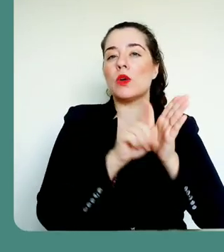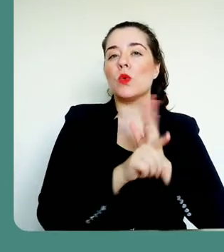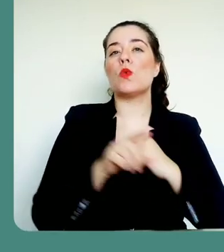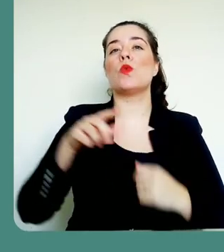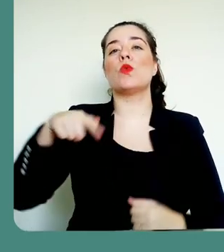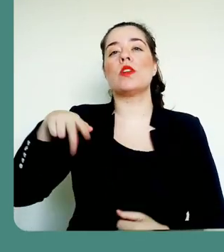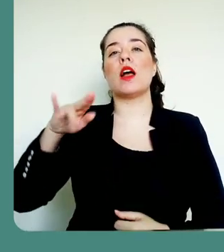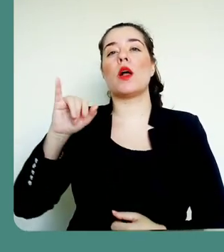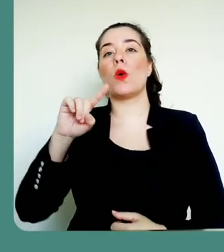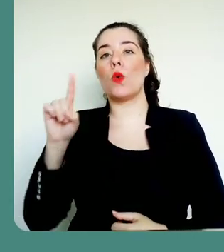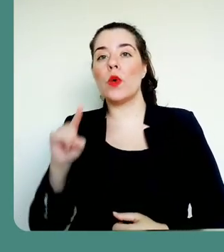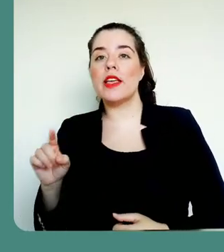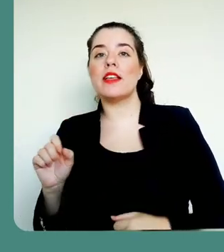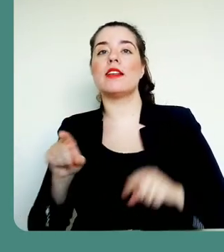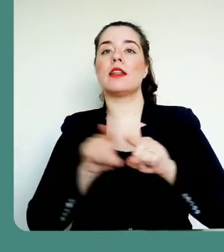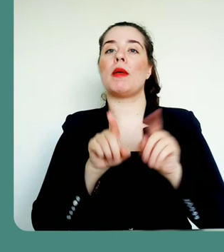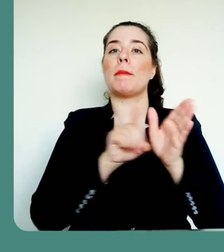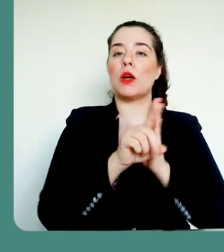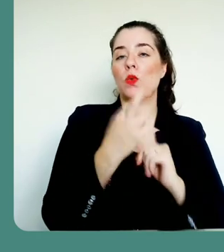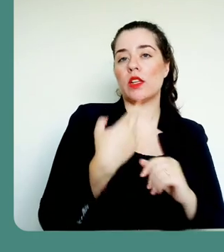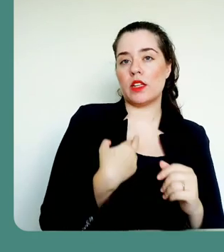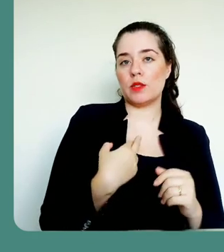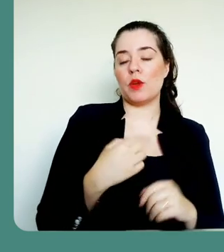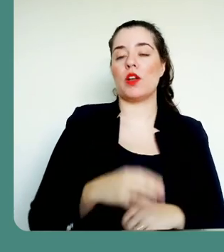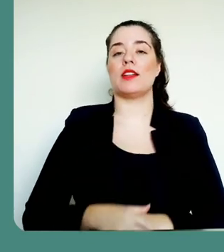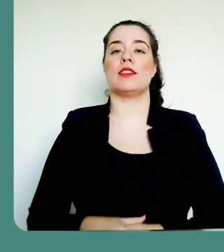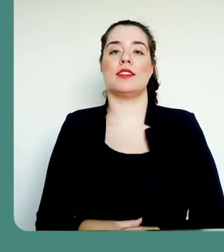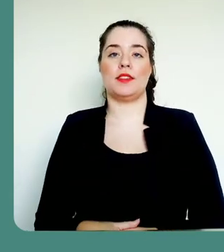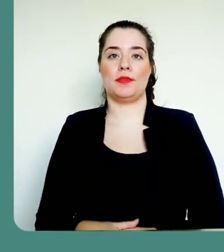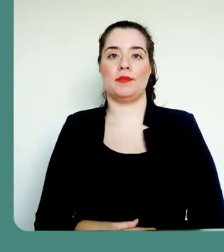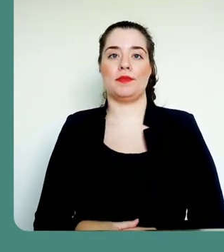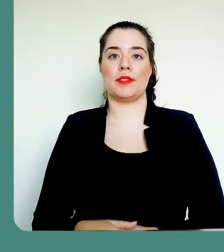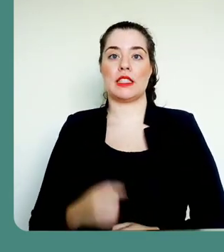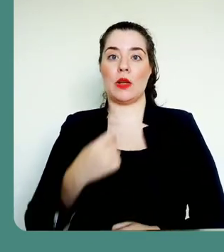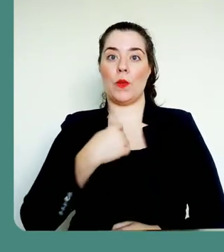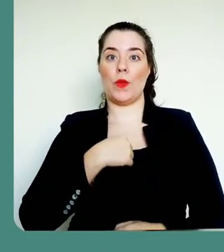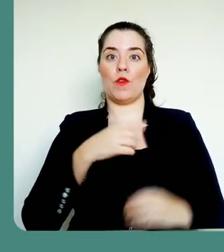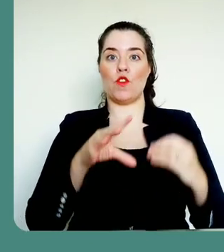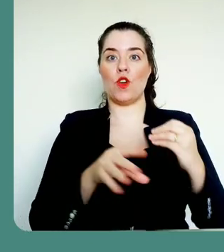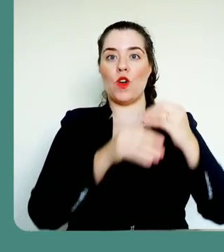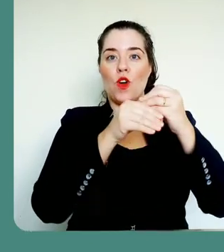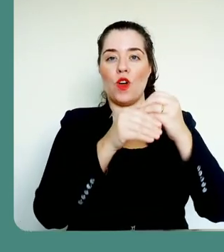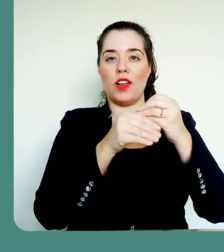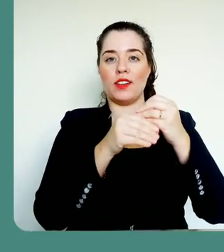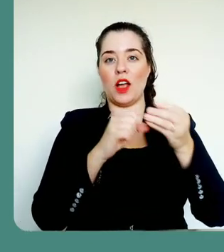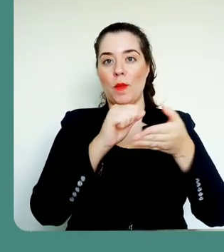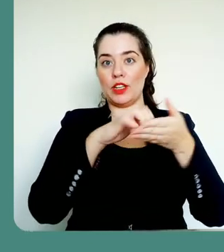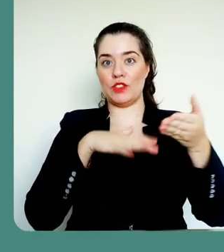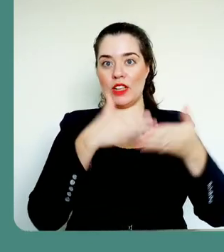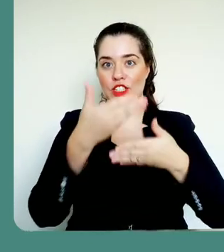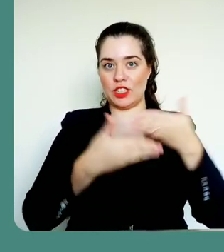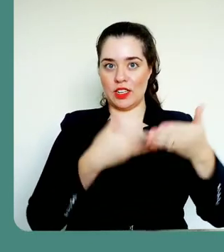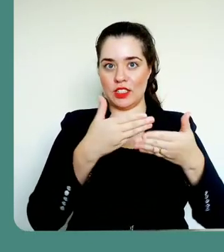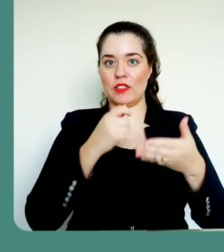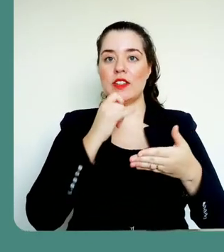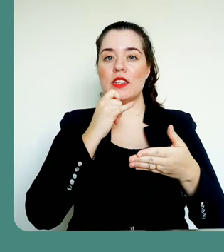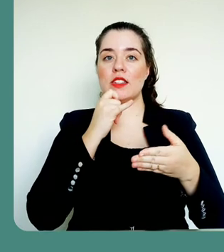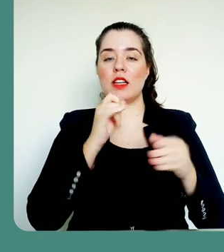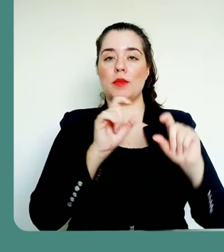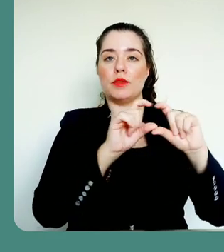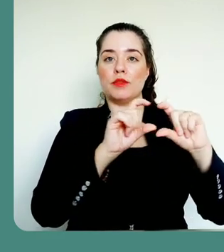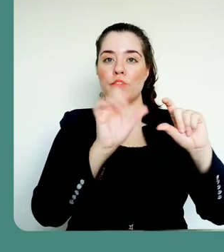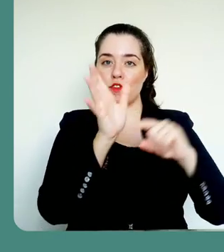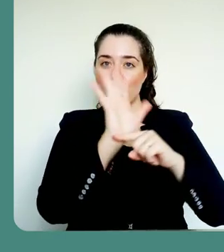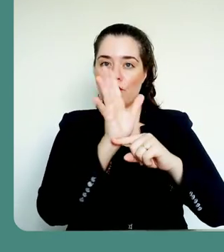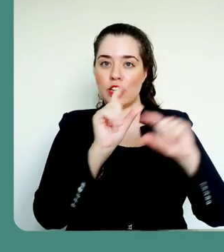tipo quiz, pergunta, perguntas e respostas, né, principalmente. Então eu vou anexar aqui uma atividade